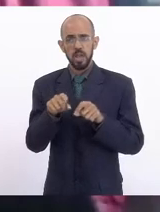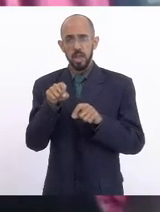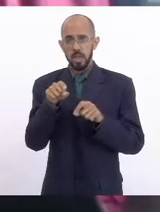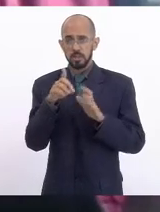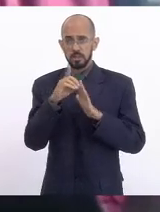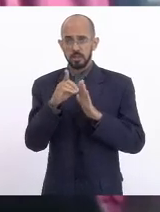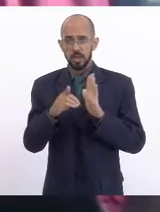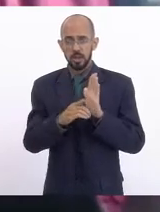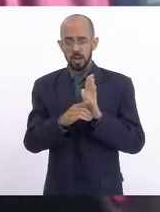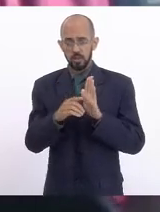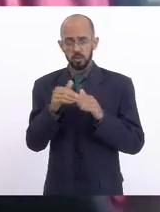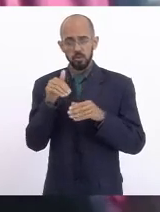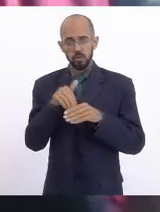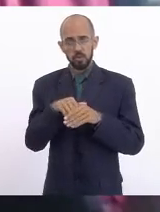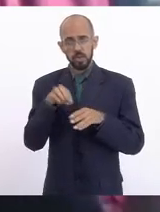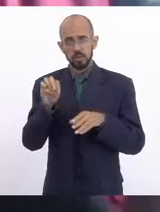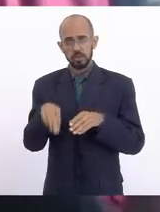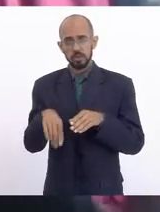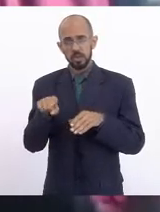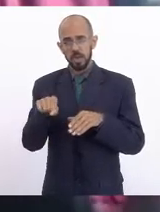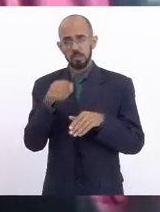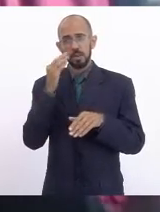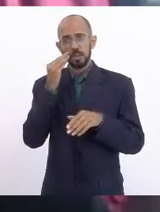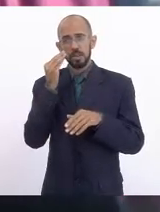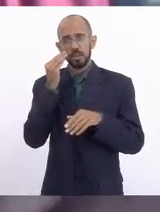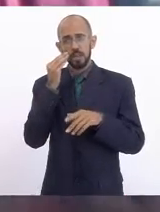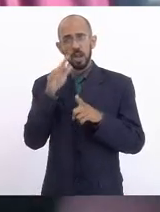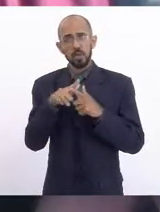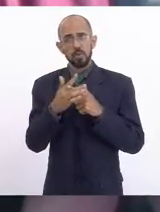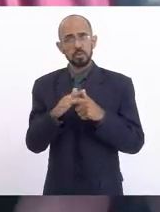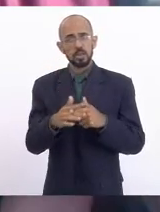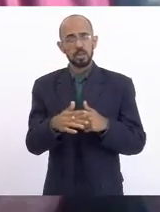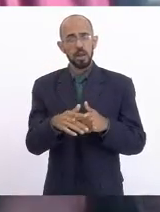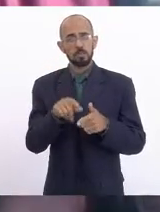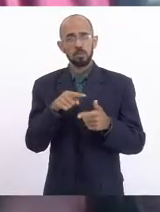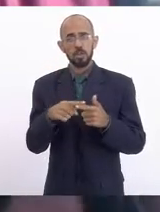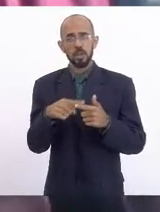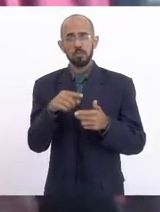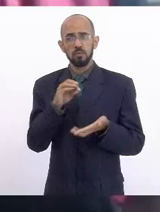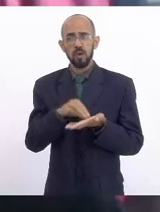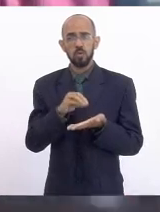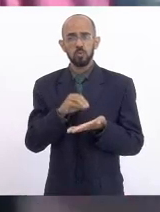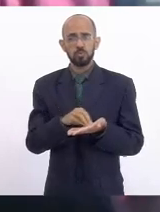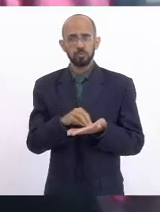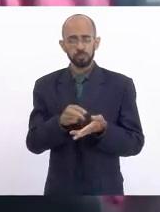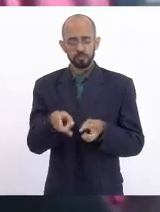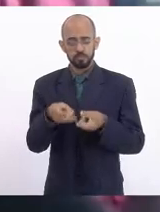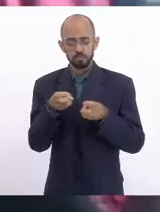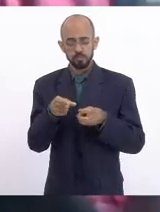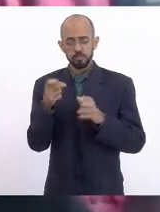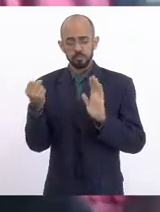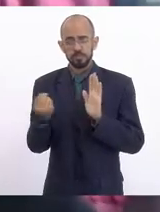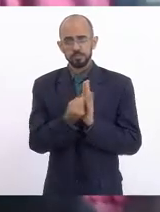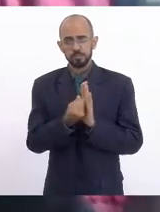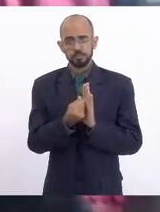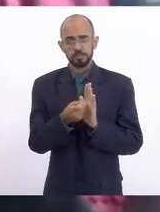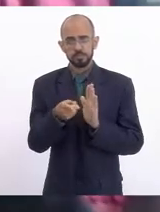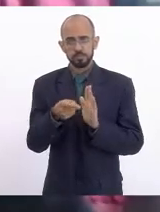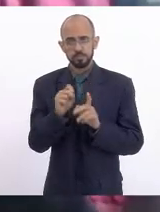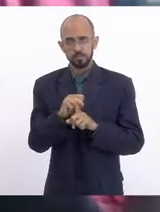Decreto que eu votei favoravelmente Visa corrigir o que faltou isso o impacto não só